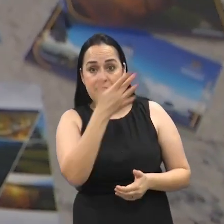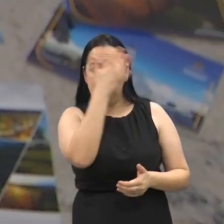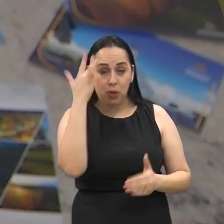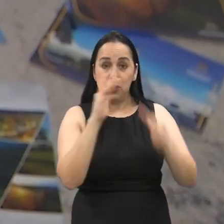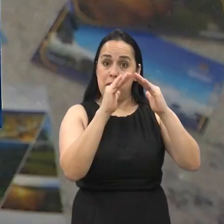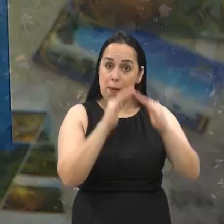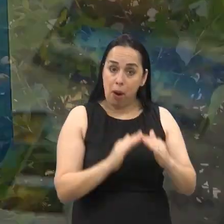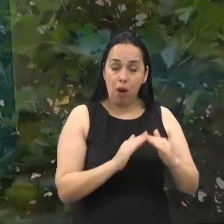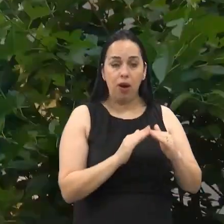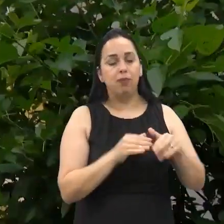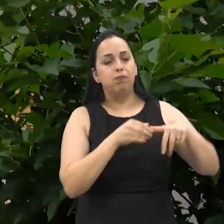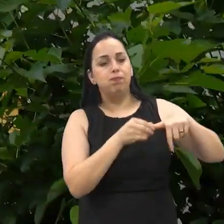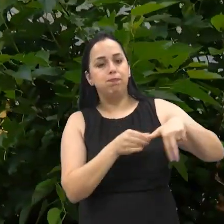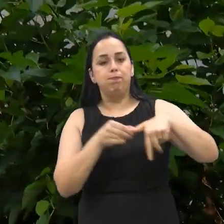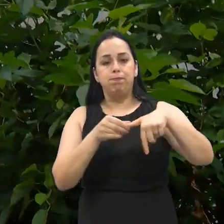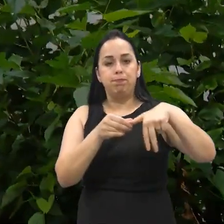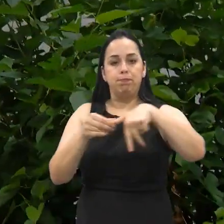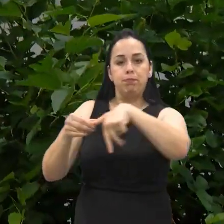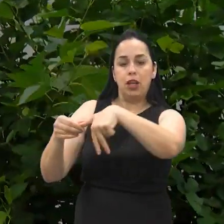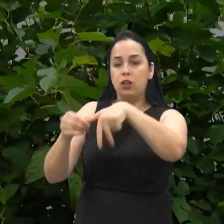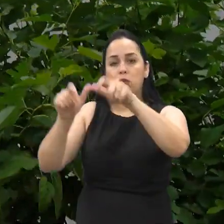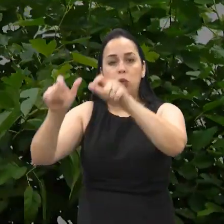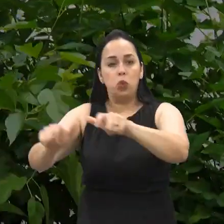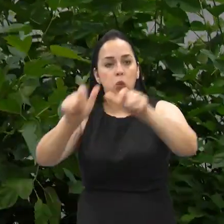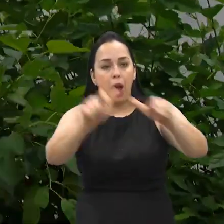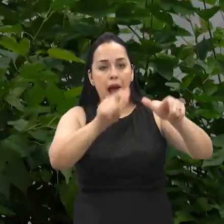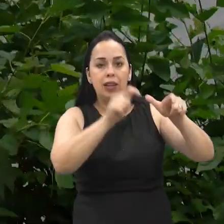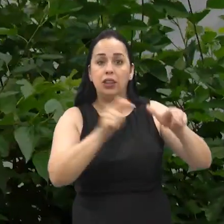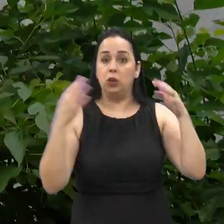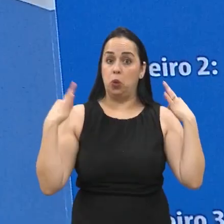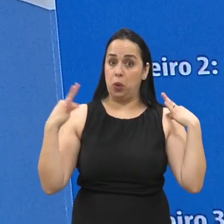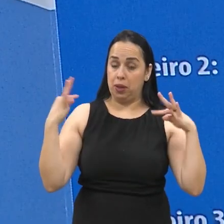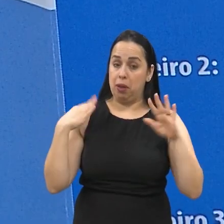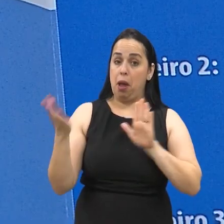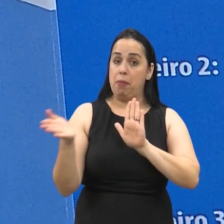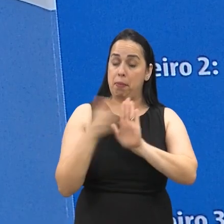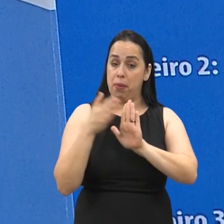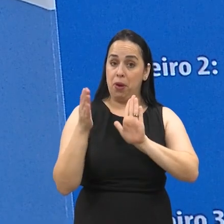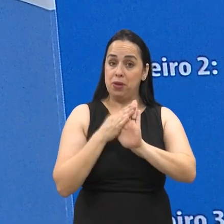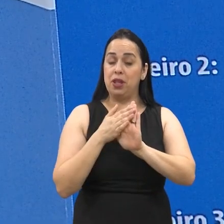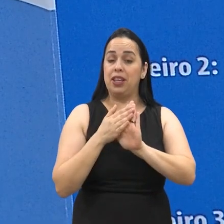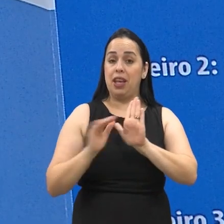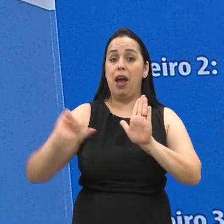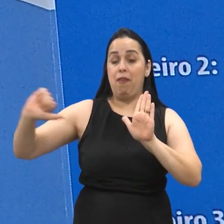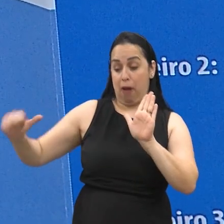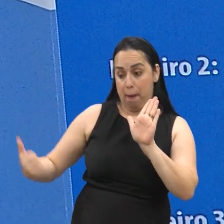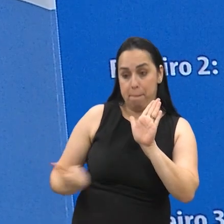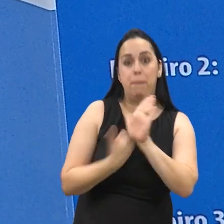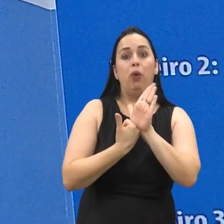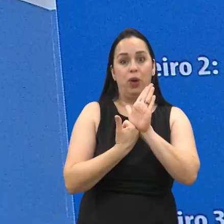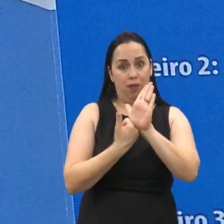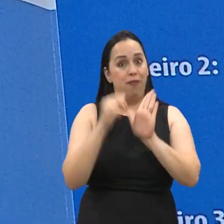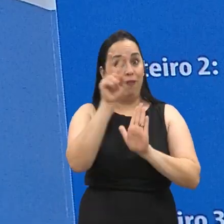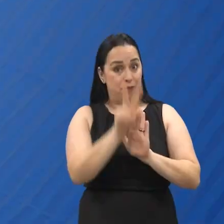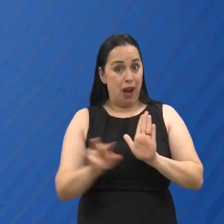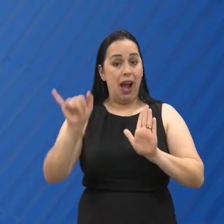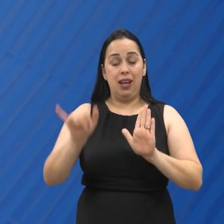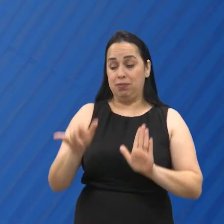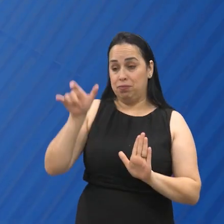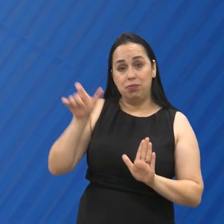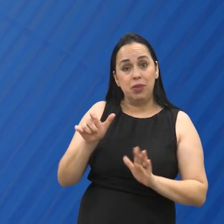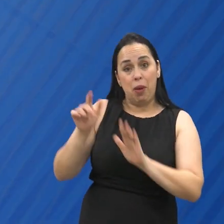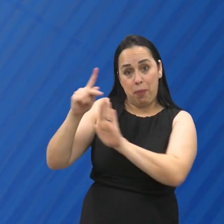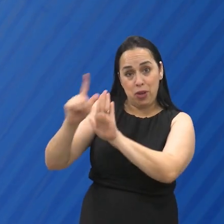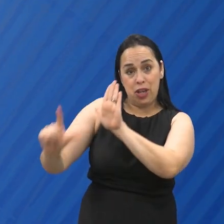para um passeio pelos principais pontos turísticos de São José. Proposta que vai ganhar ainda mais força. É que